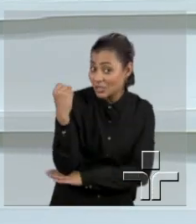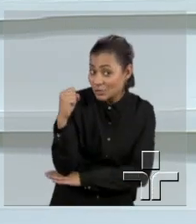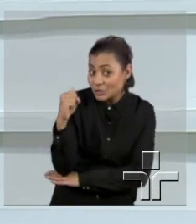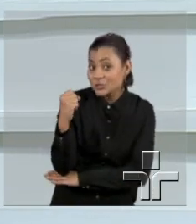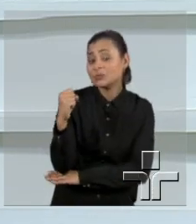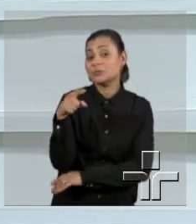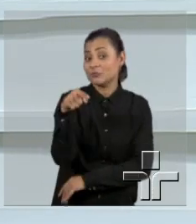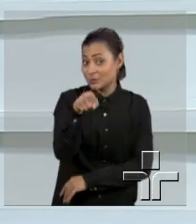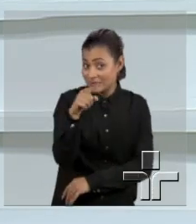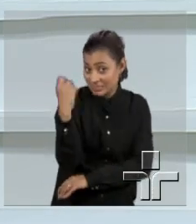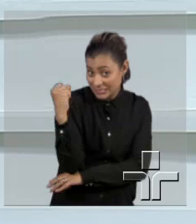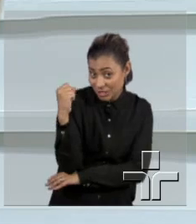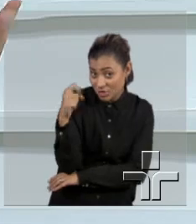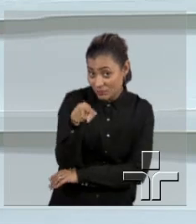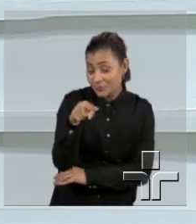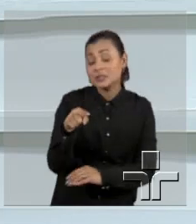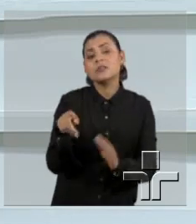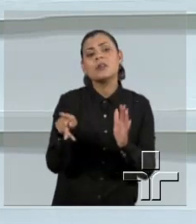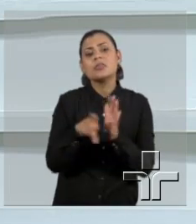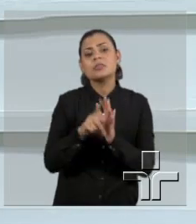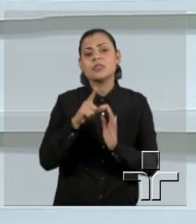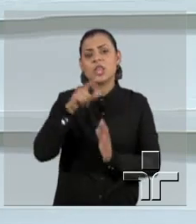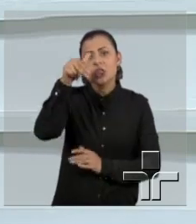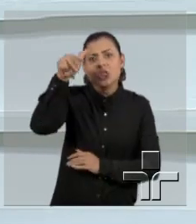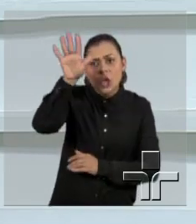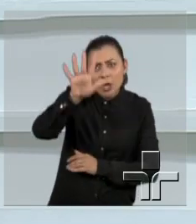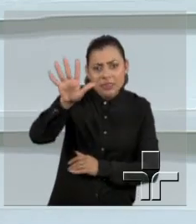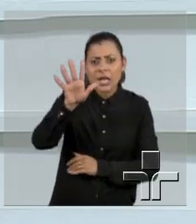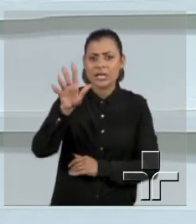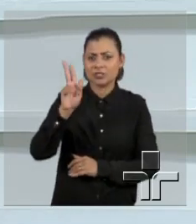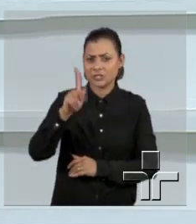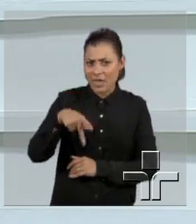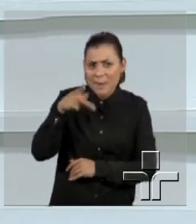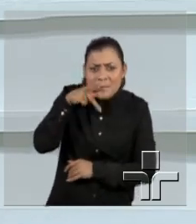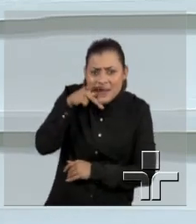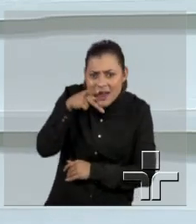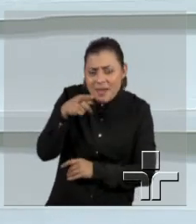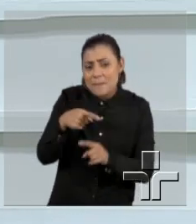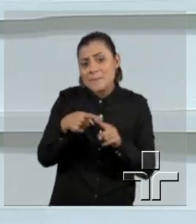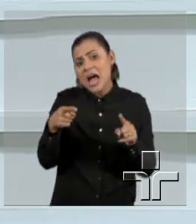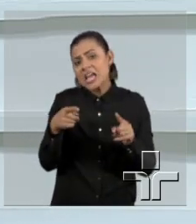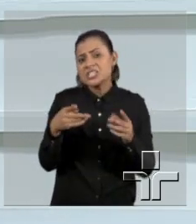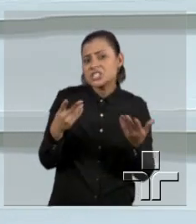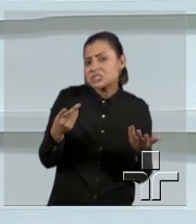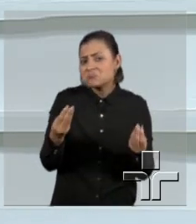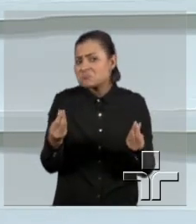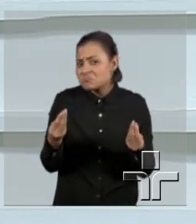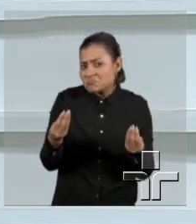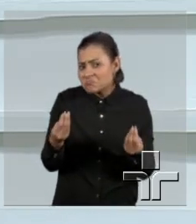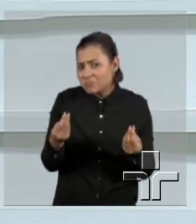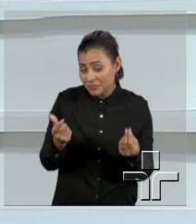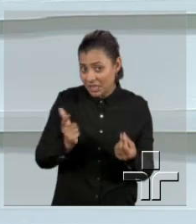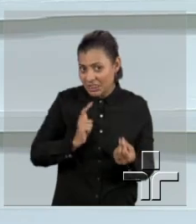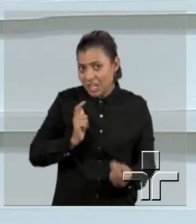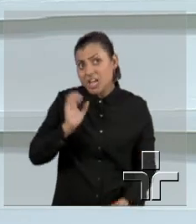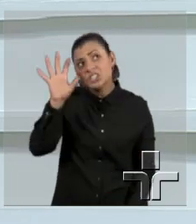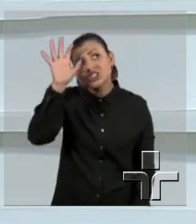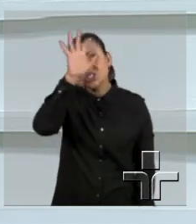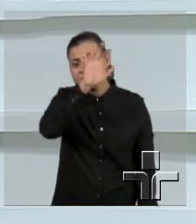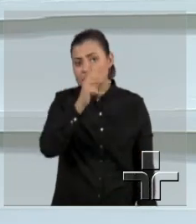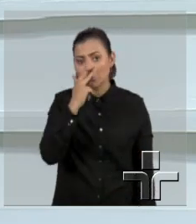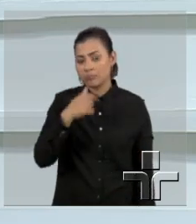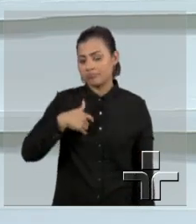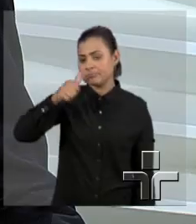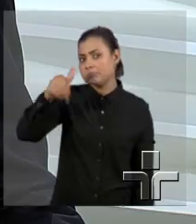que se referiu ao Nordeste como Paraíba e ainda disse que tinha alguns estados que eram